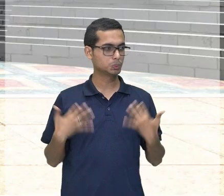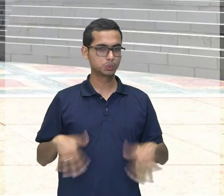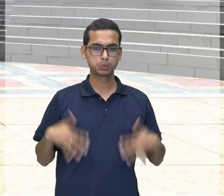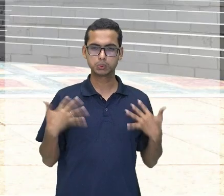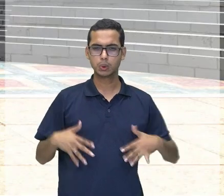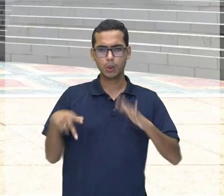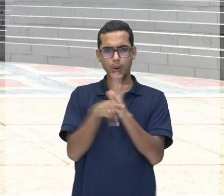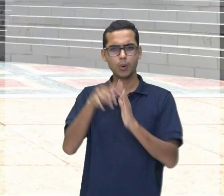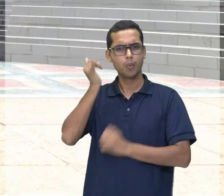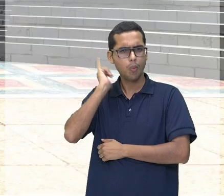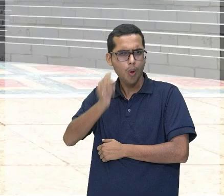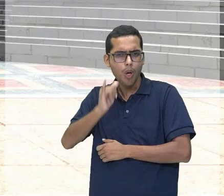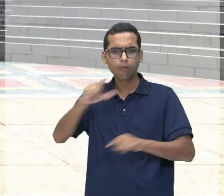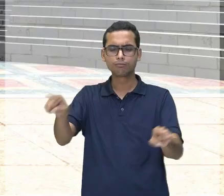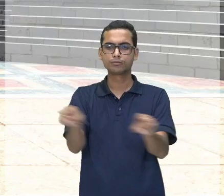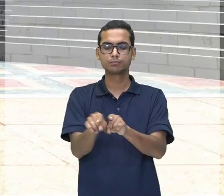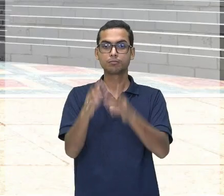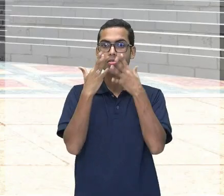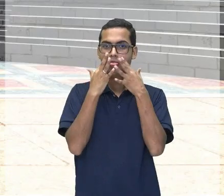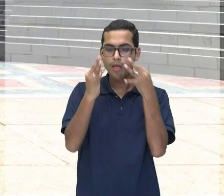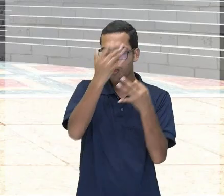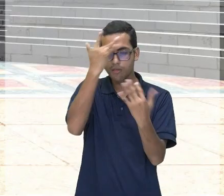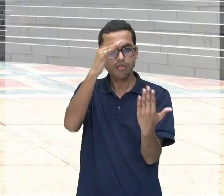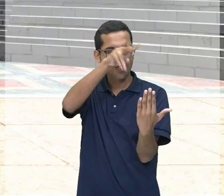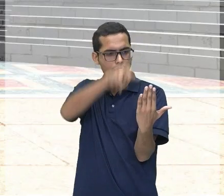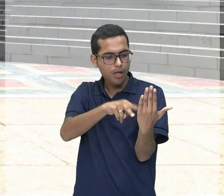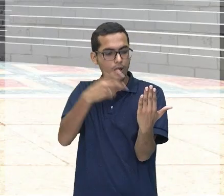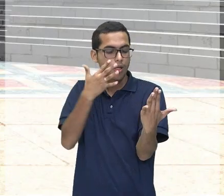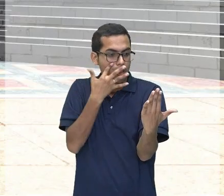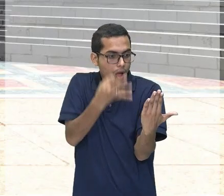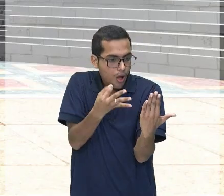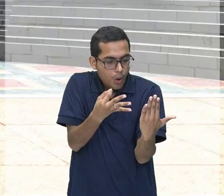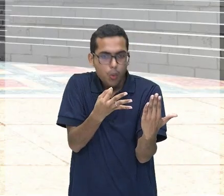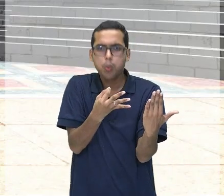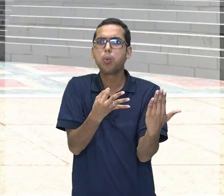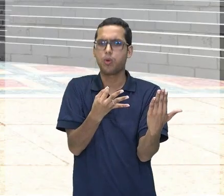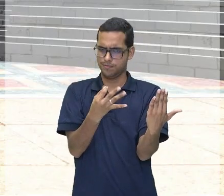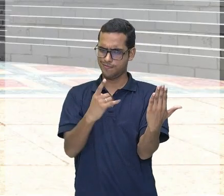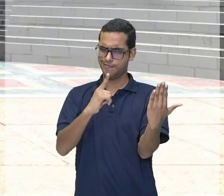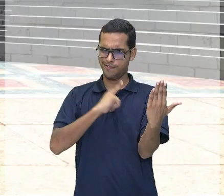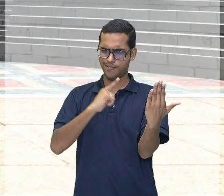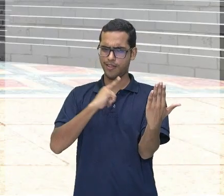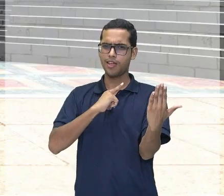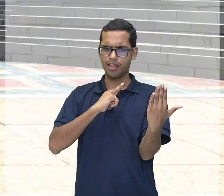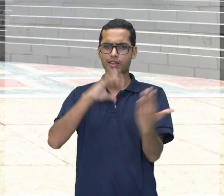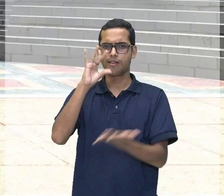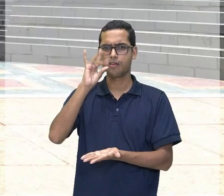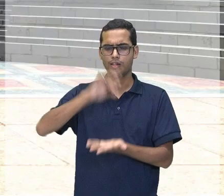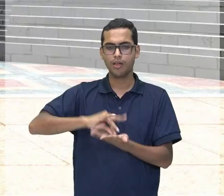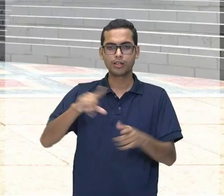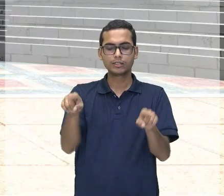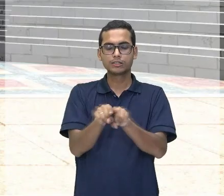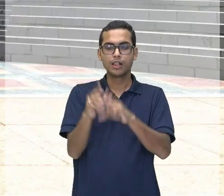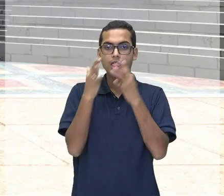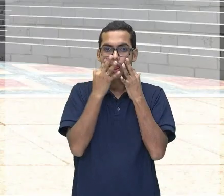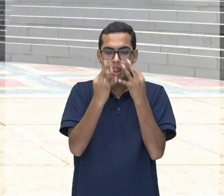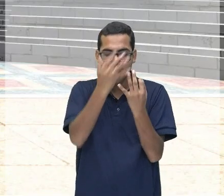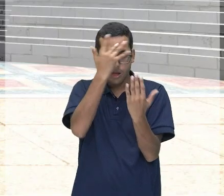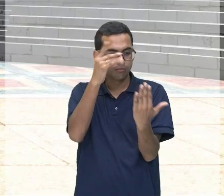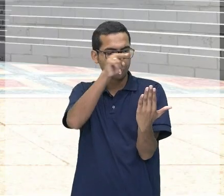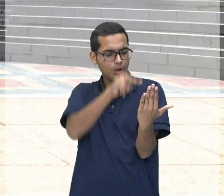e, consequentemente, prende a atenção do leitor à plateia. Então, esse conflito ele tem essa intenção de prender, né, a atenção do